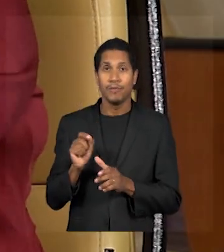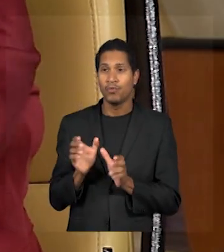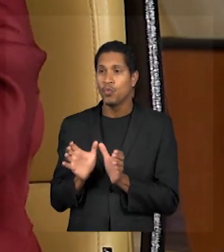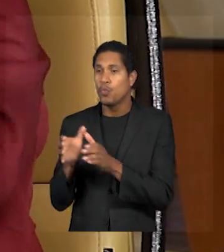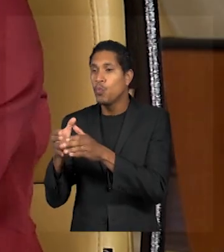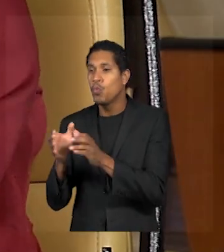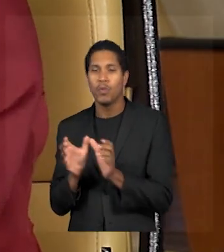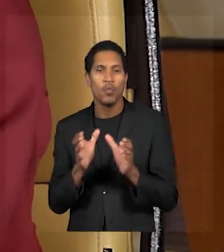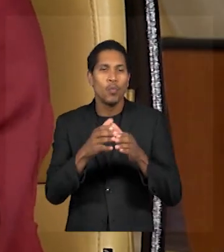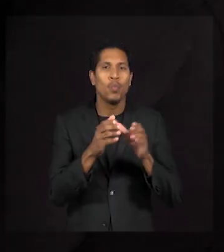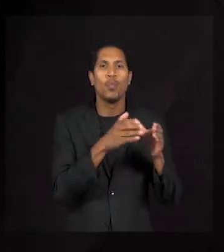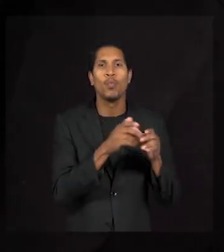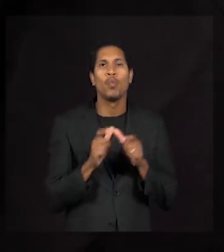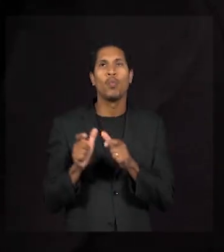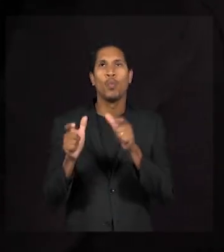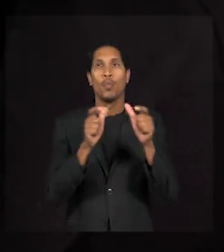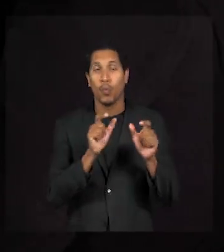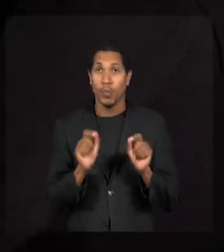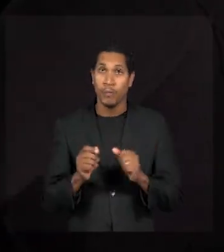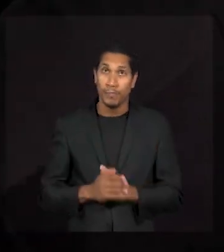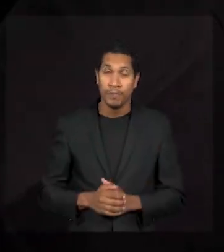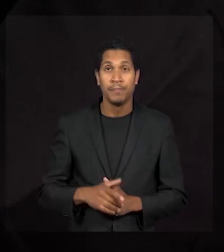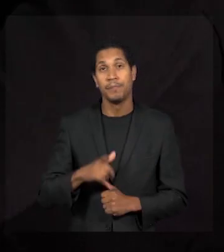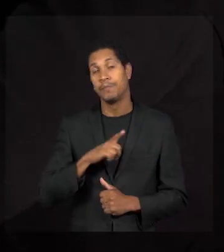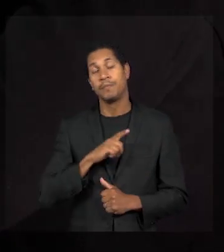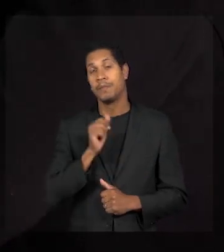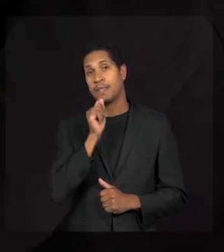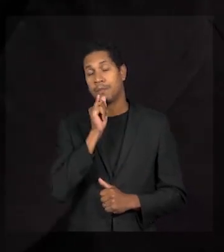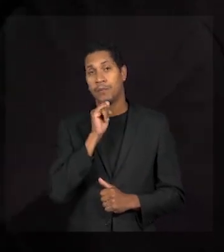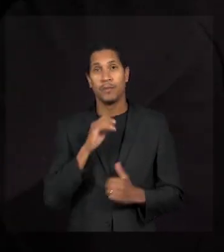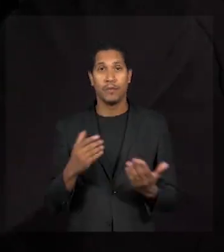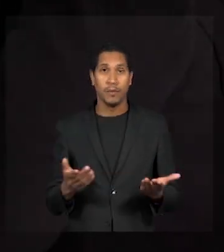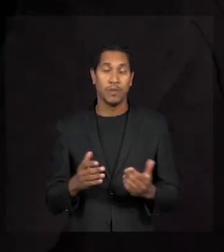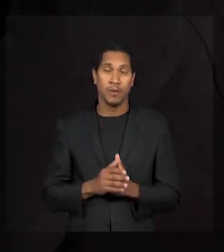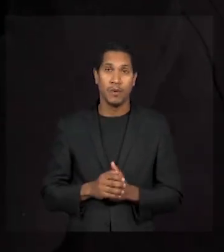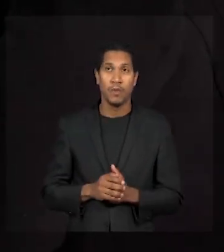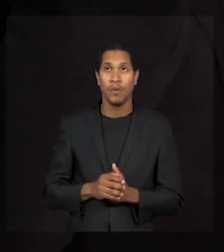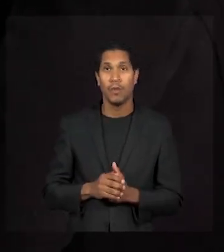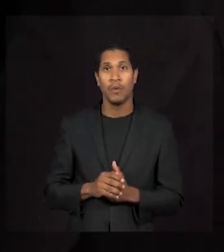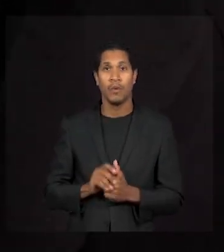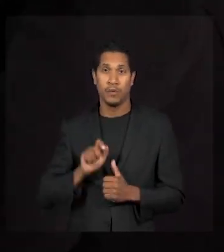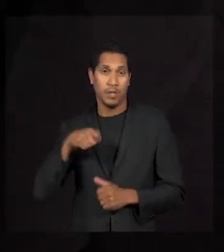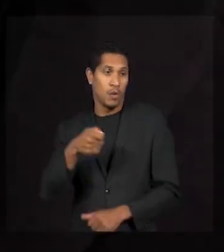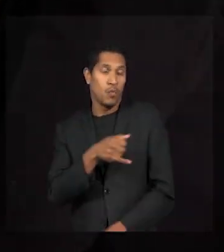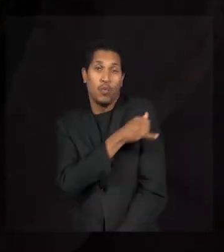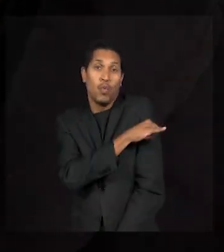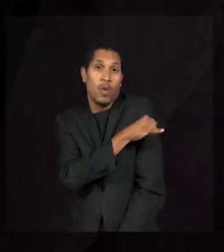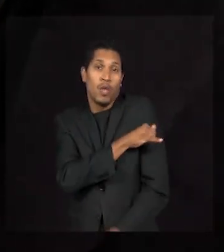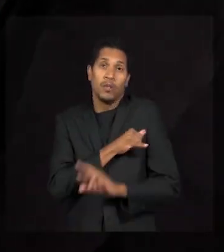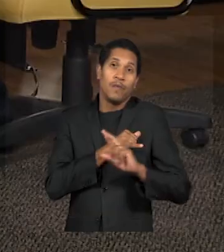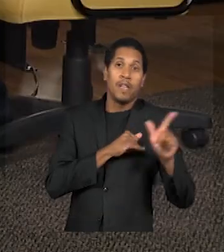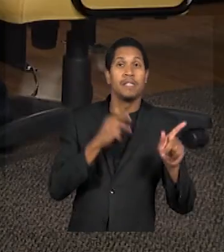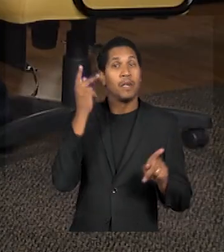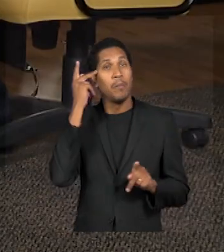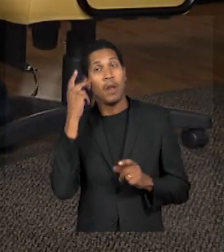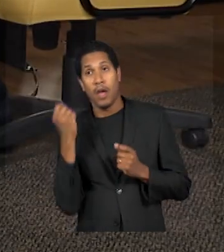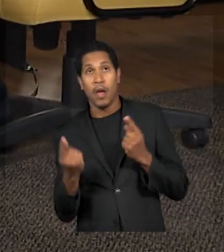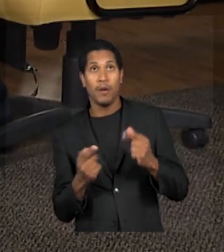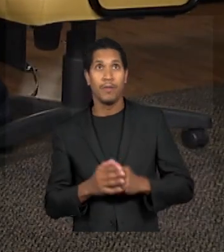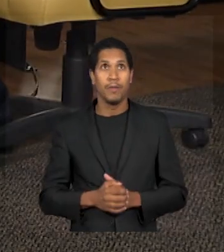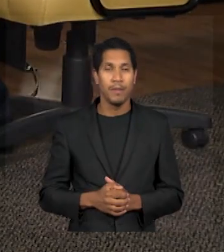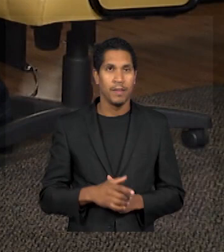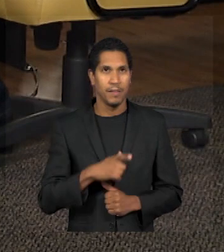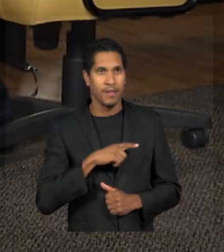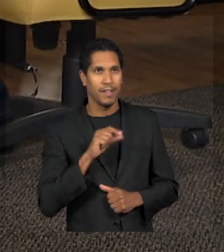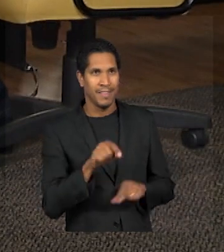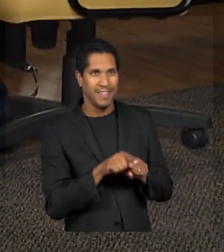seu meio, na sua localidade. Então, o sinal de um jeito no Rio é diferente aqui em São Paulo. Lá no Rio eles